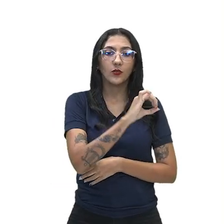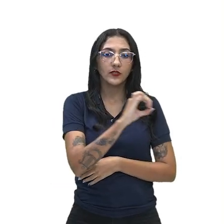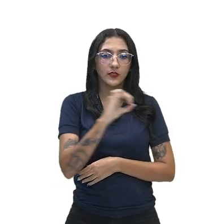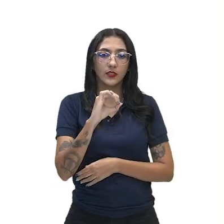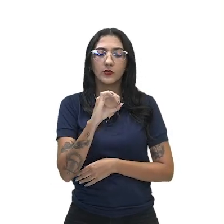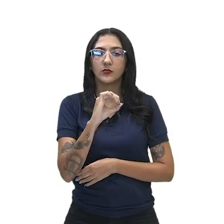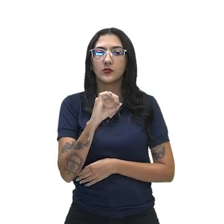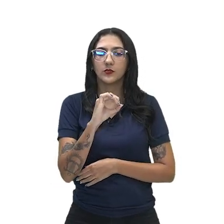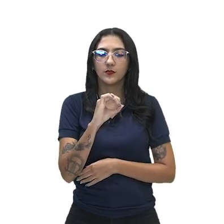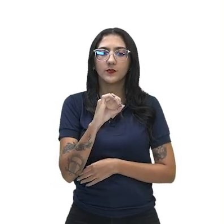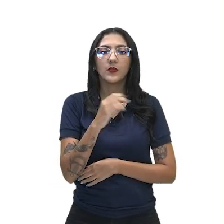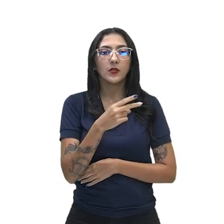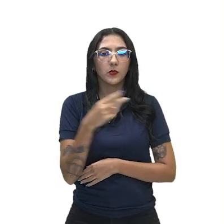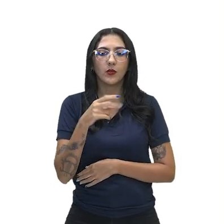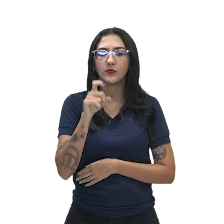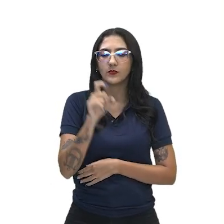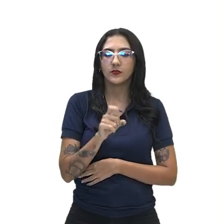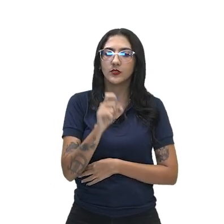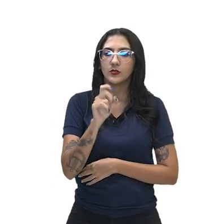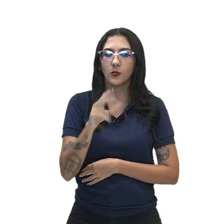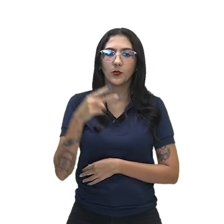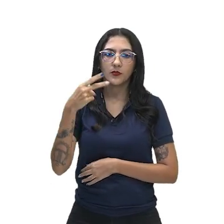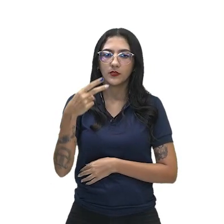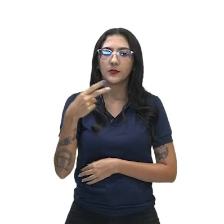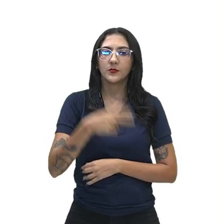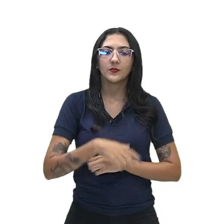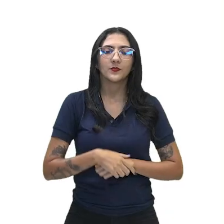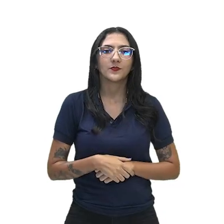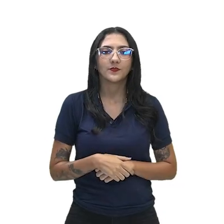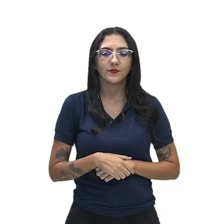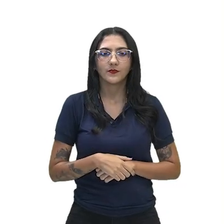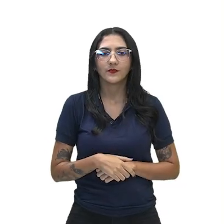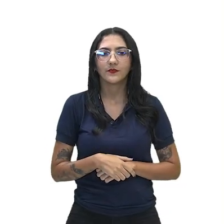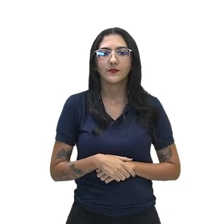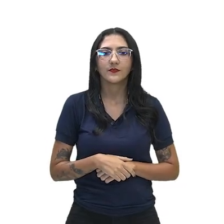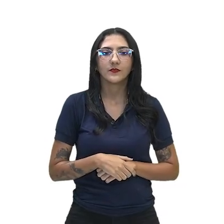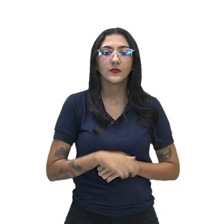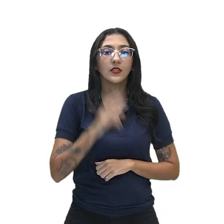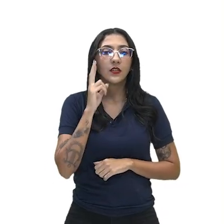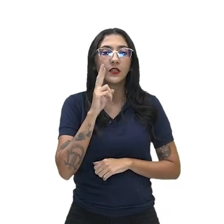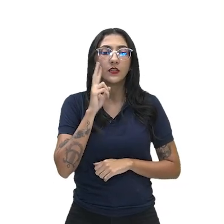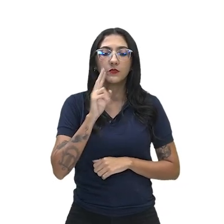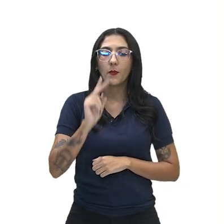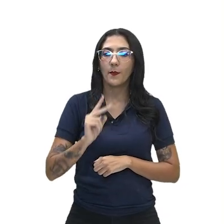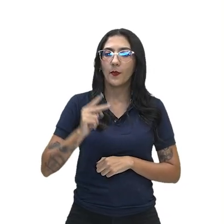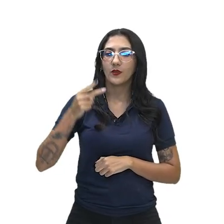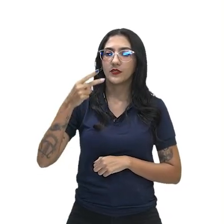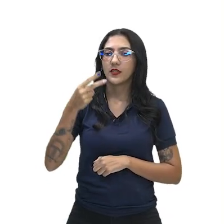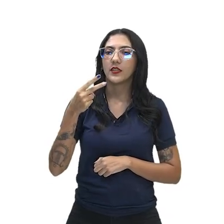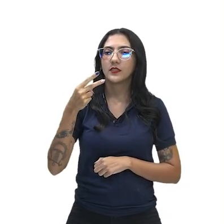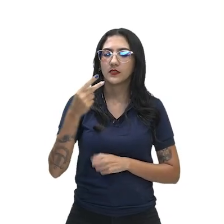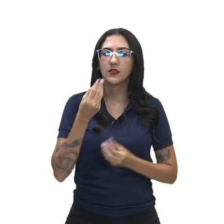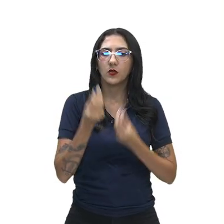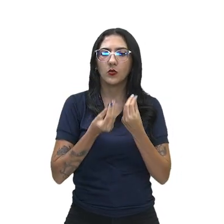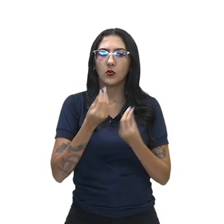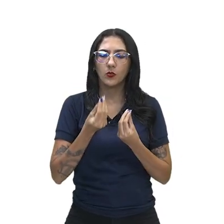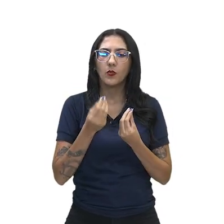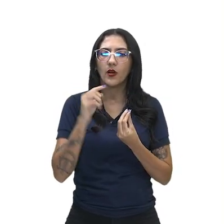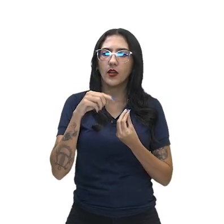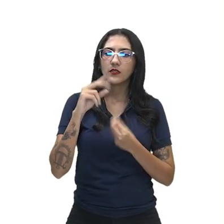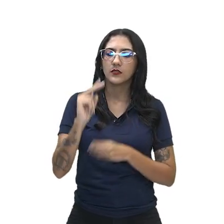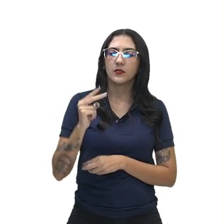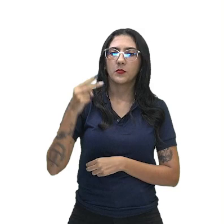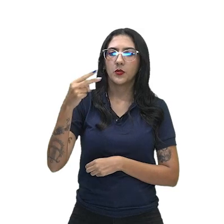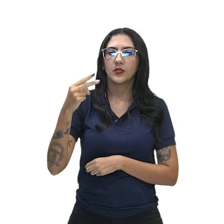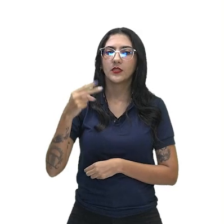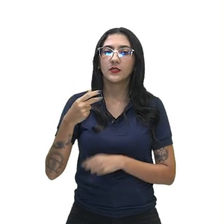resposta, igual a x ao quadrado. Lembra, ó, potenciação. Para resolver o x, essa potenciação, nós